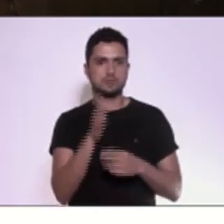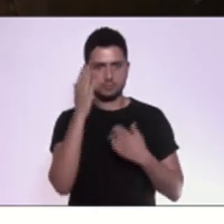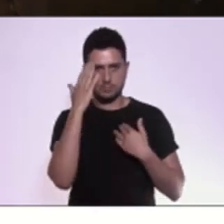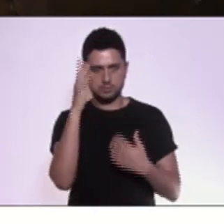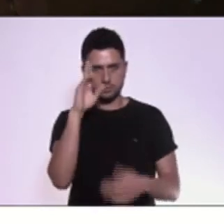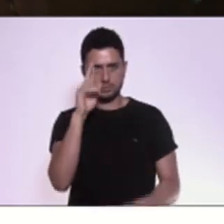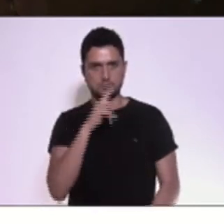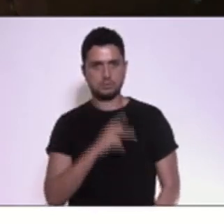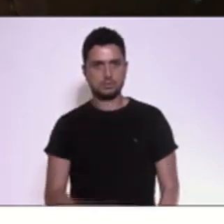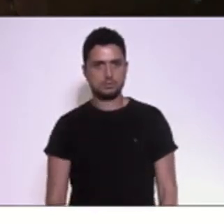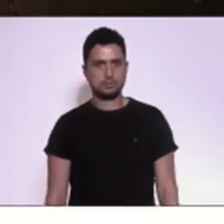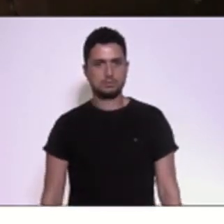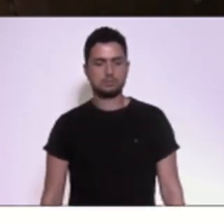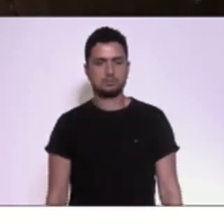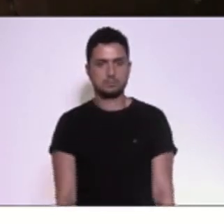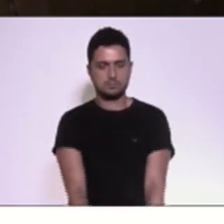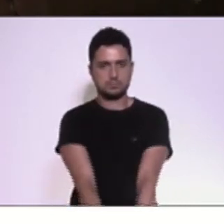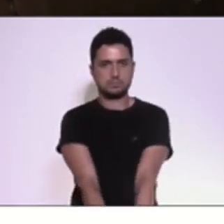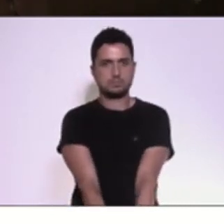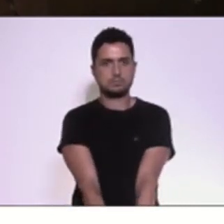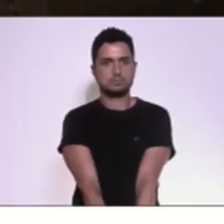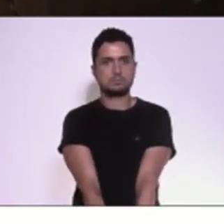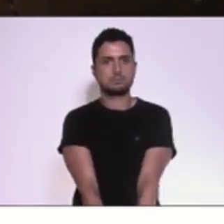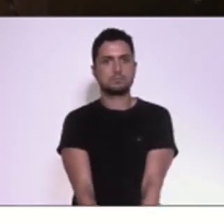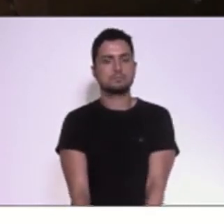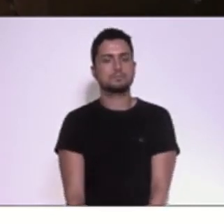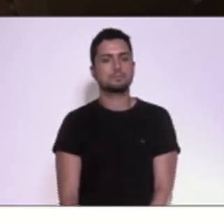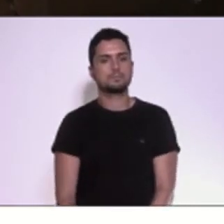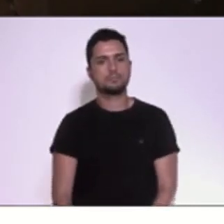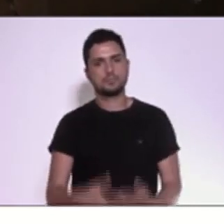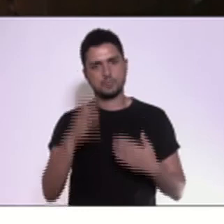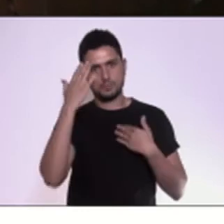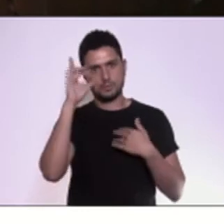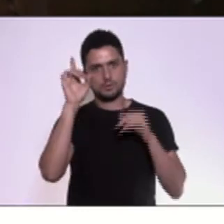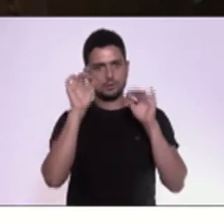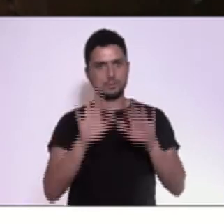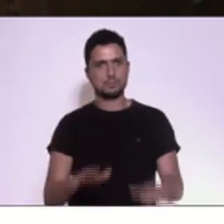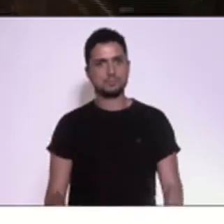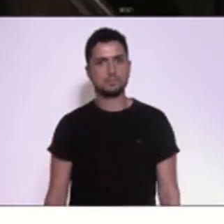André Siciliano, demais companheiros, muito obrigado a todos e que Deus